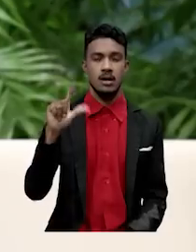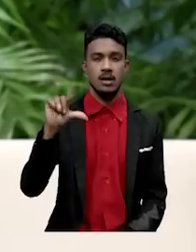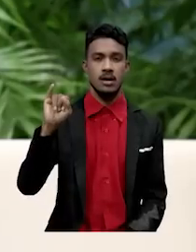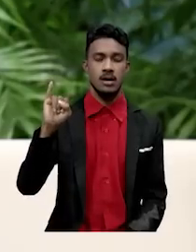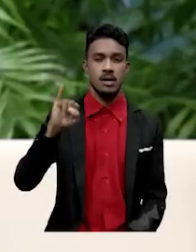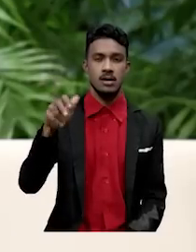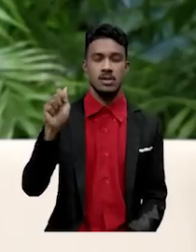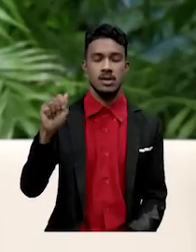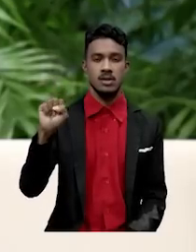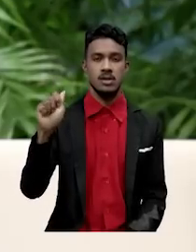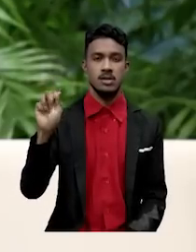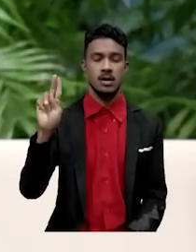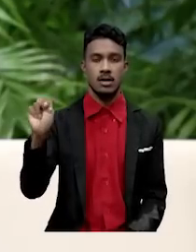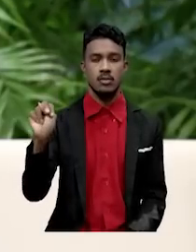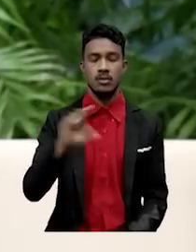áreas ou tudo.